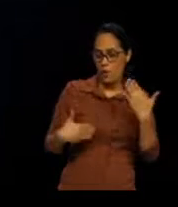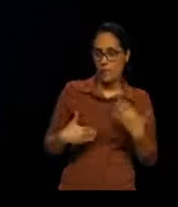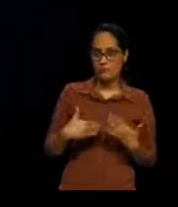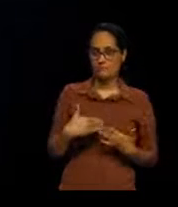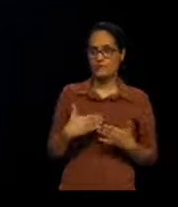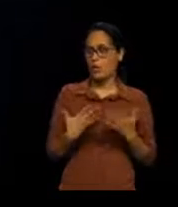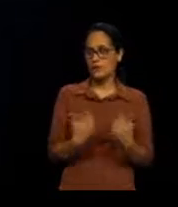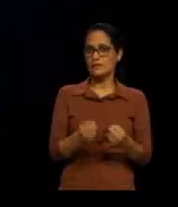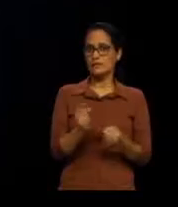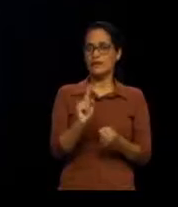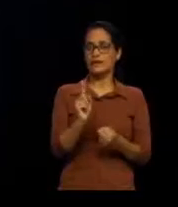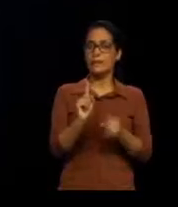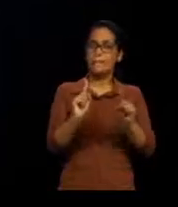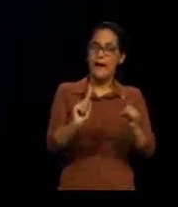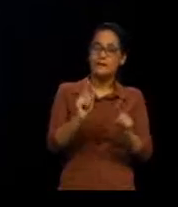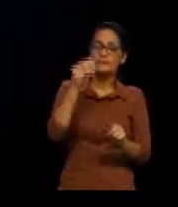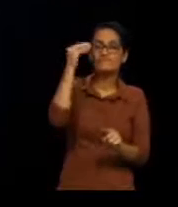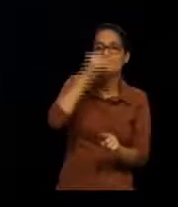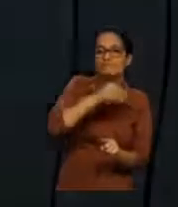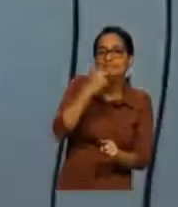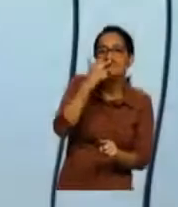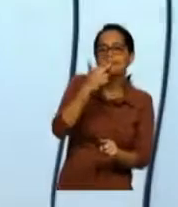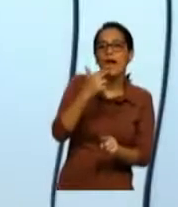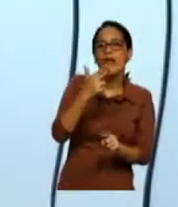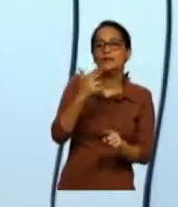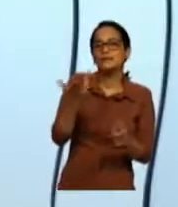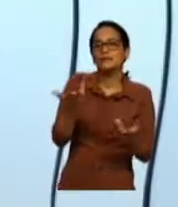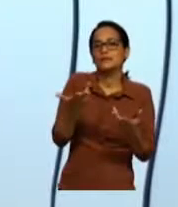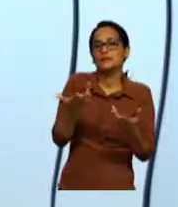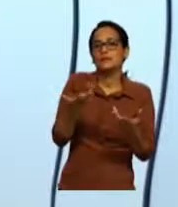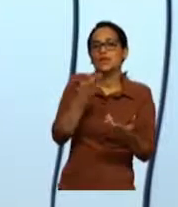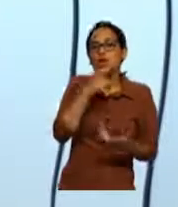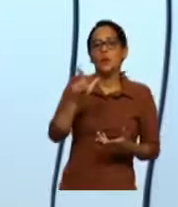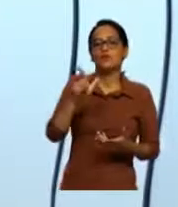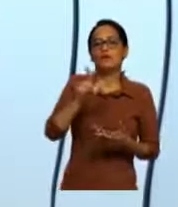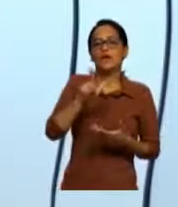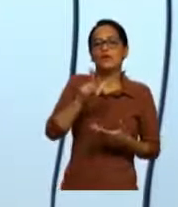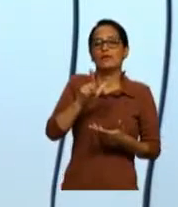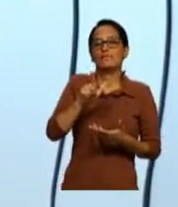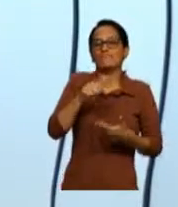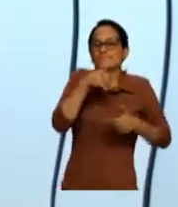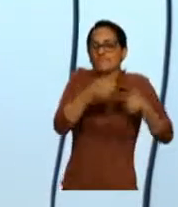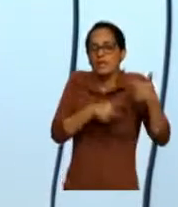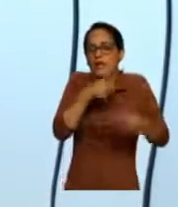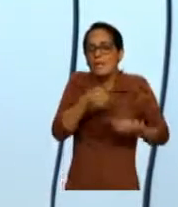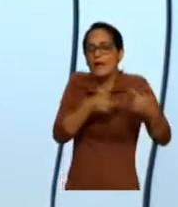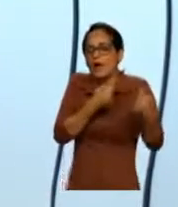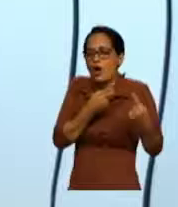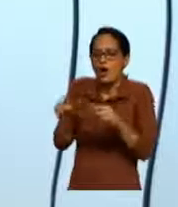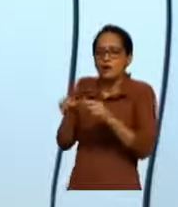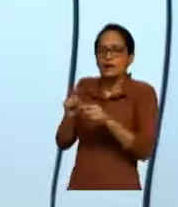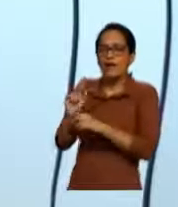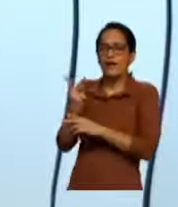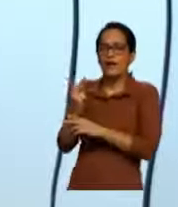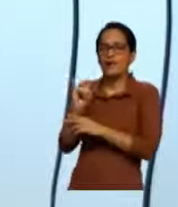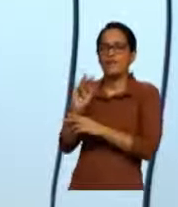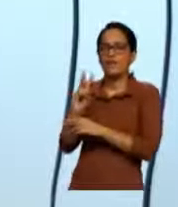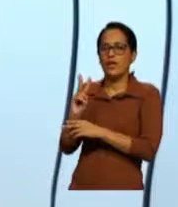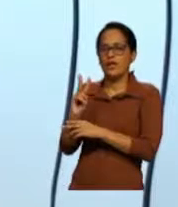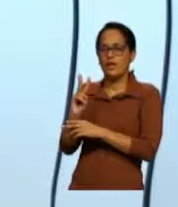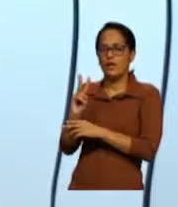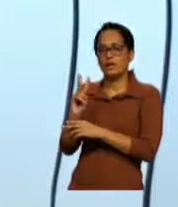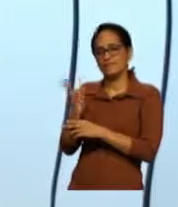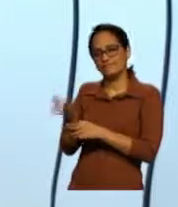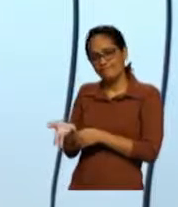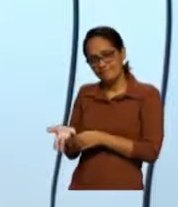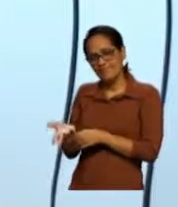ficar lesados, praticamente. Eles não vão ter como combater esse vírus. Daí, então, a quantidade